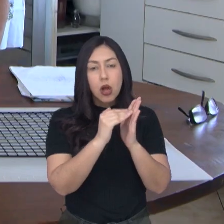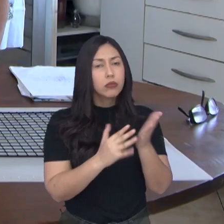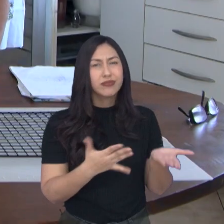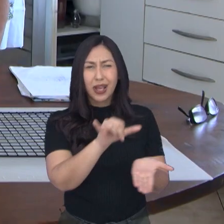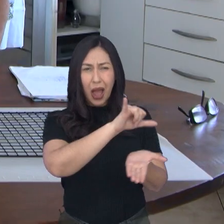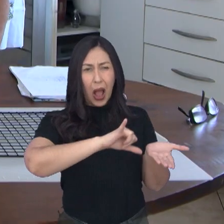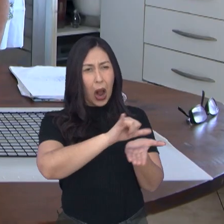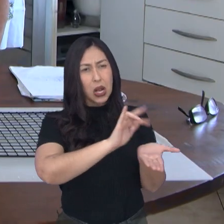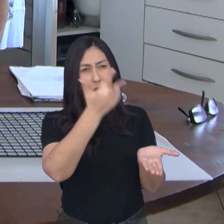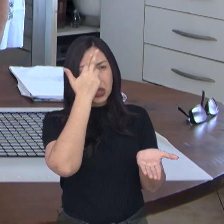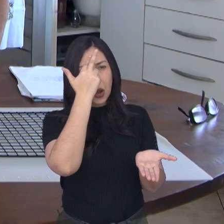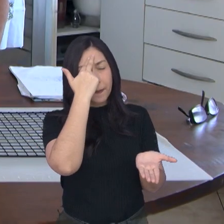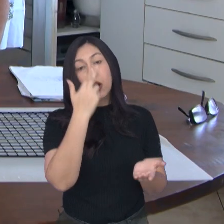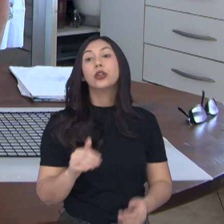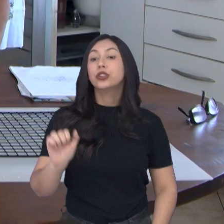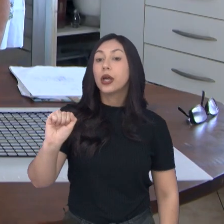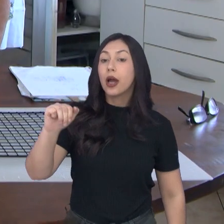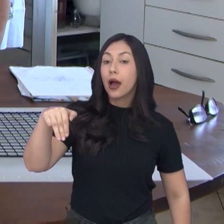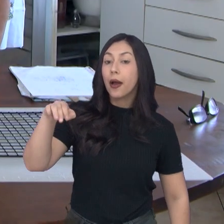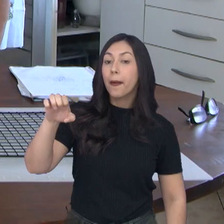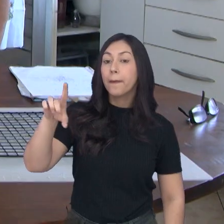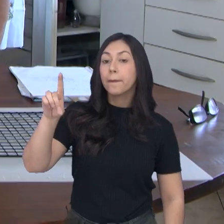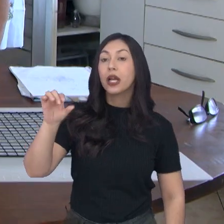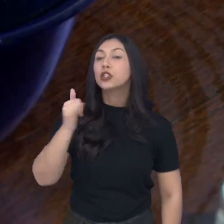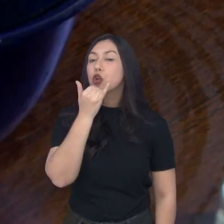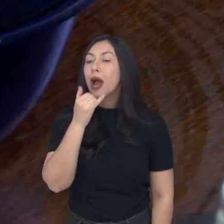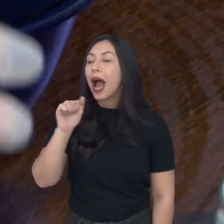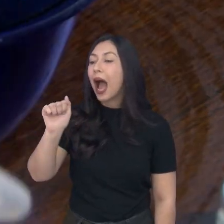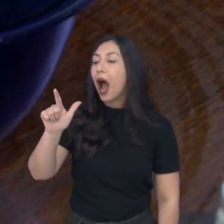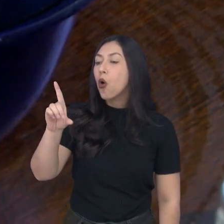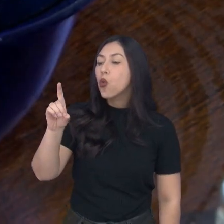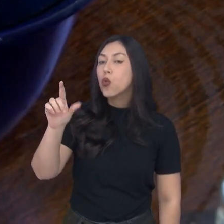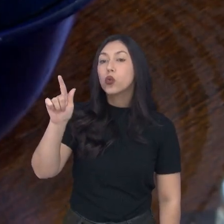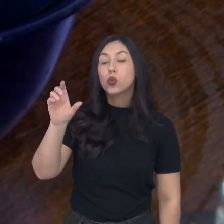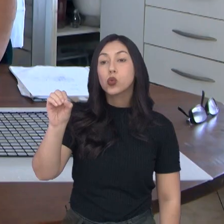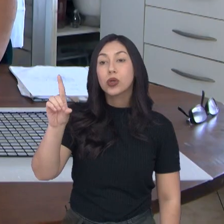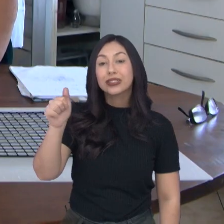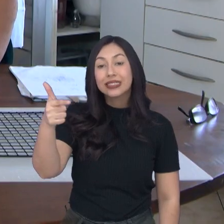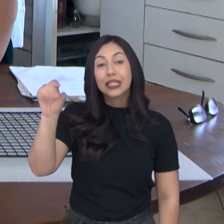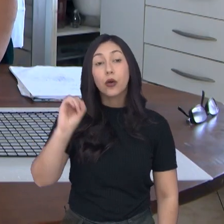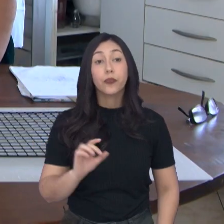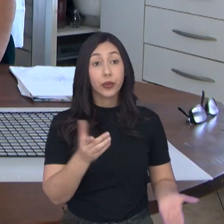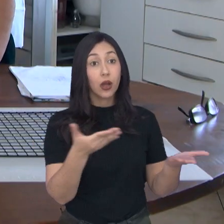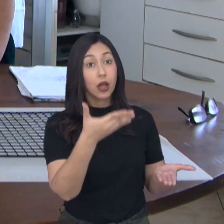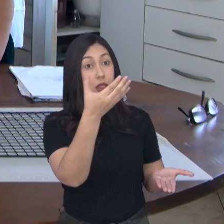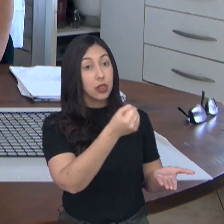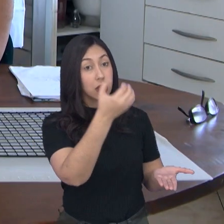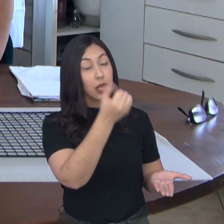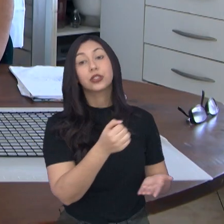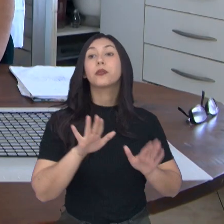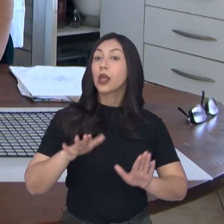óleo normal vegetal, mesmo. Óleo de amêndoas. Óleo de amêndoas óleo também. Óleo de algodão. Óleo de algodão. É o óleo... Leite. Leite vegetal de